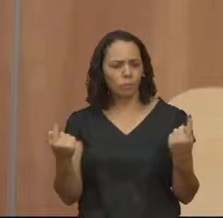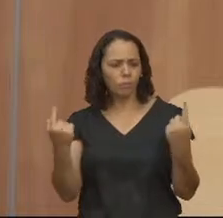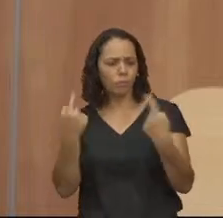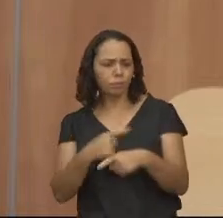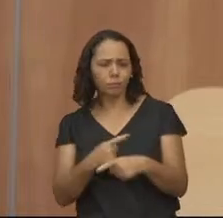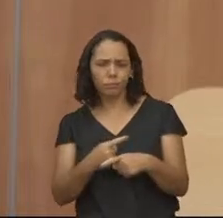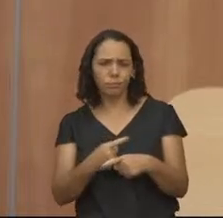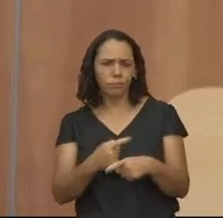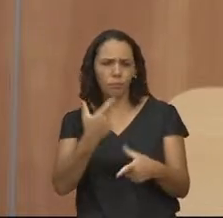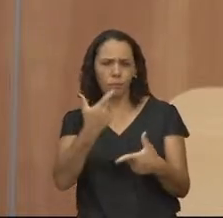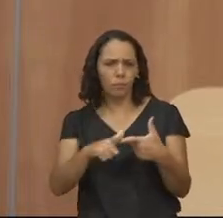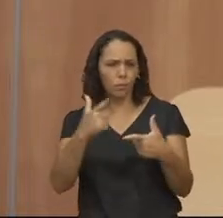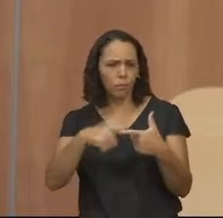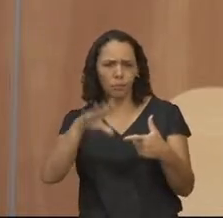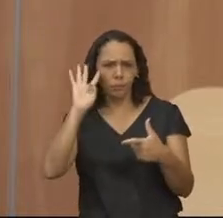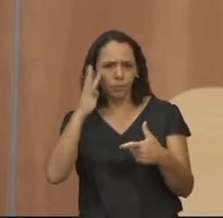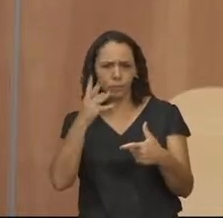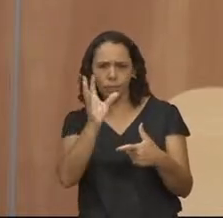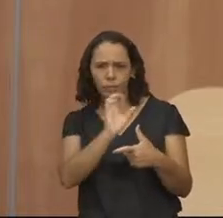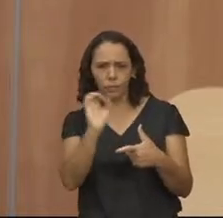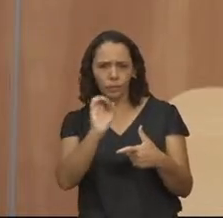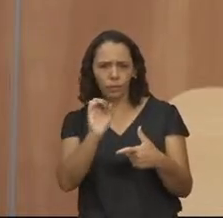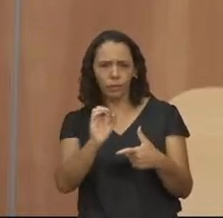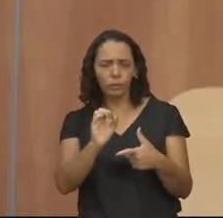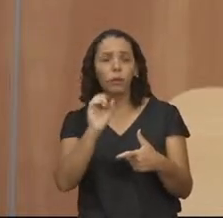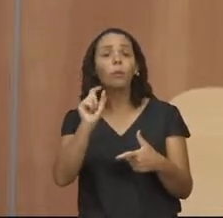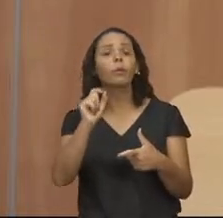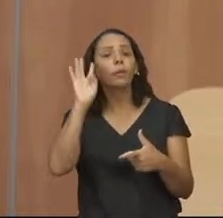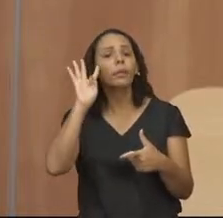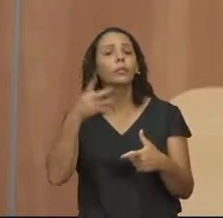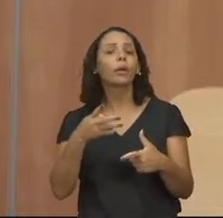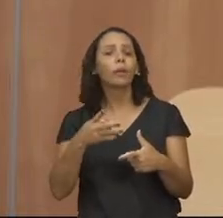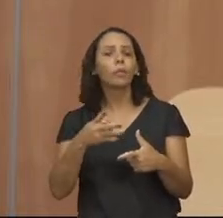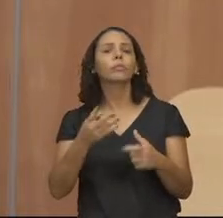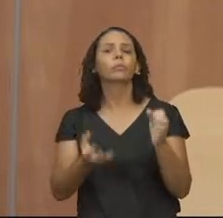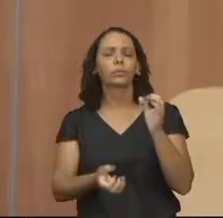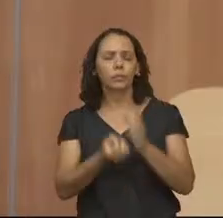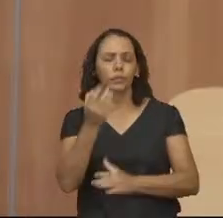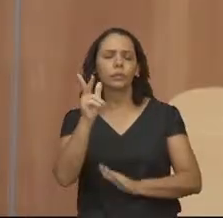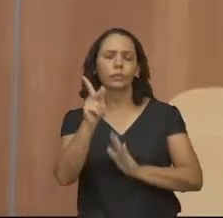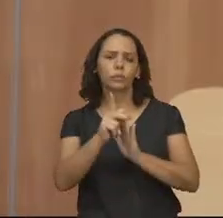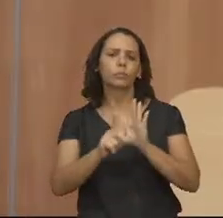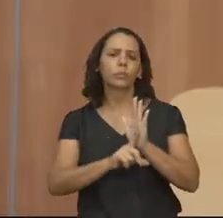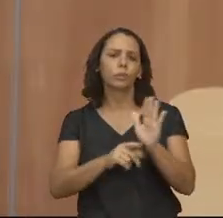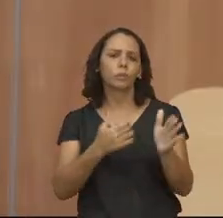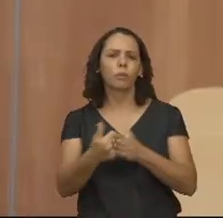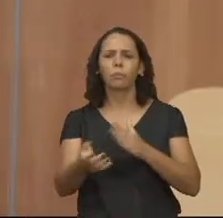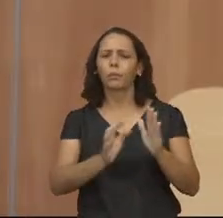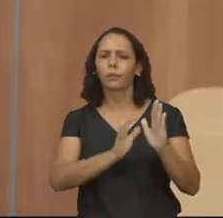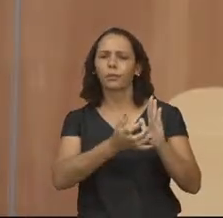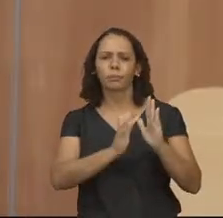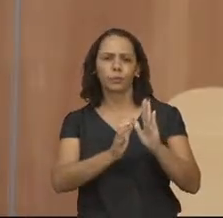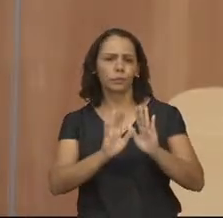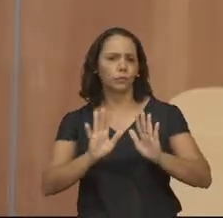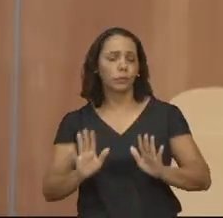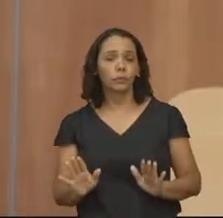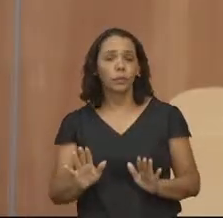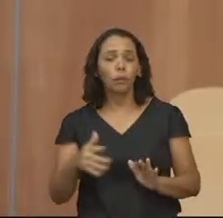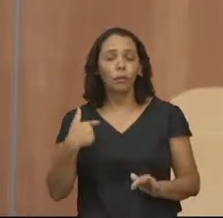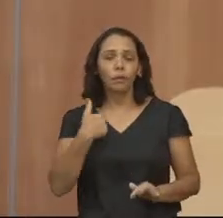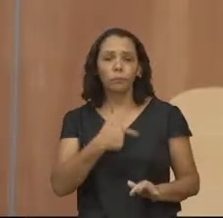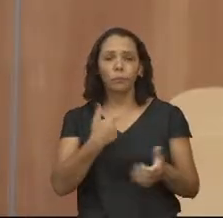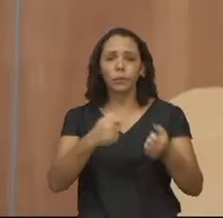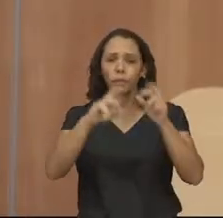isso não resolve o problema da população. O que vai resolver de fato são esses projetos, independente de ser da esquerda ou da direita ou não. Eu acho que a gente tem